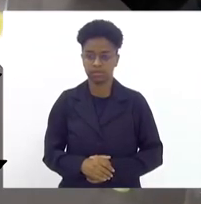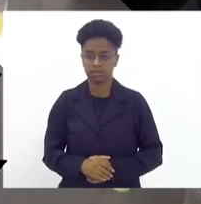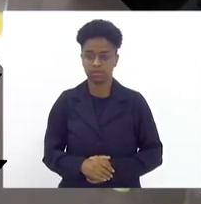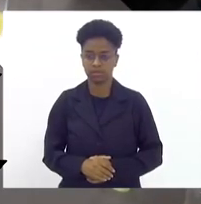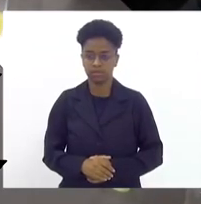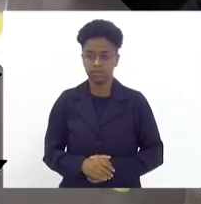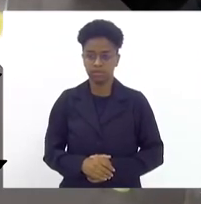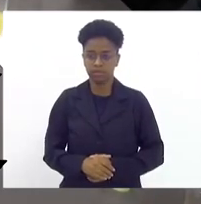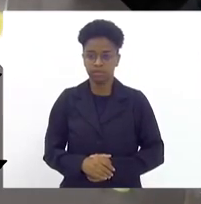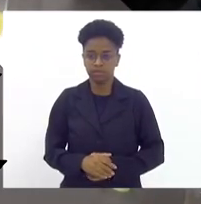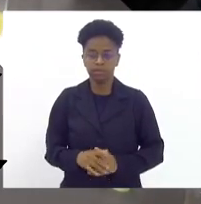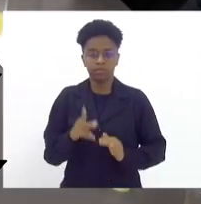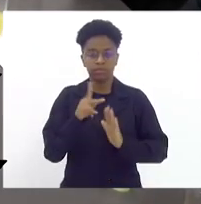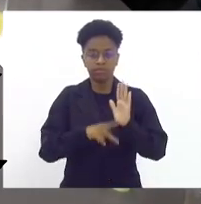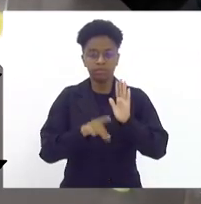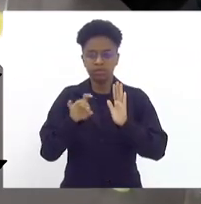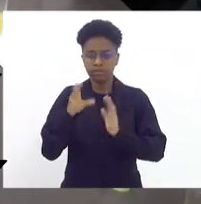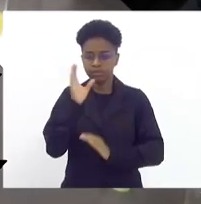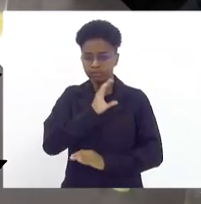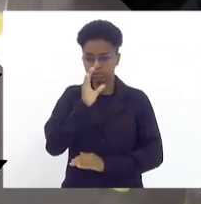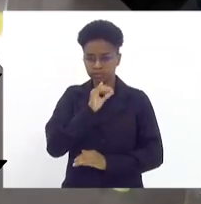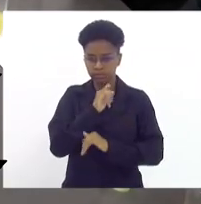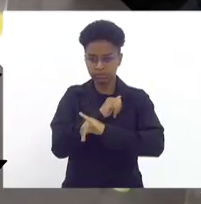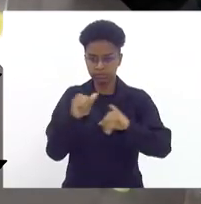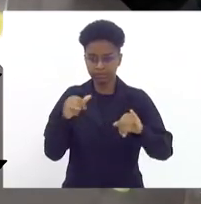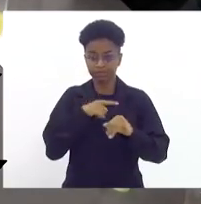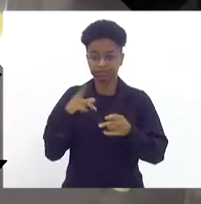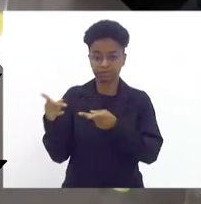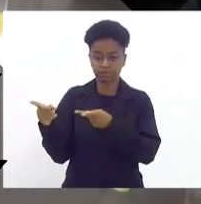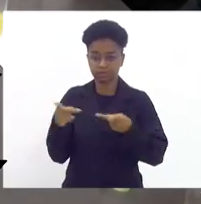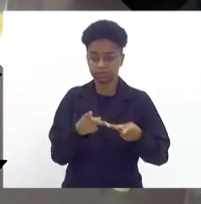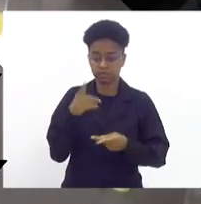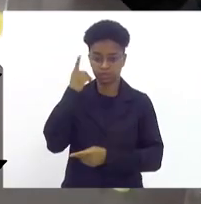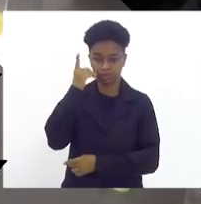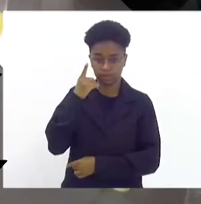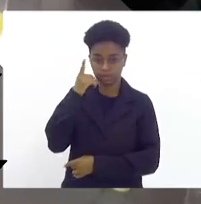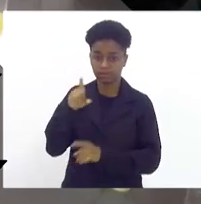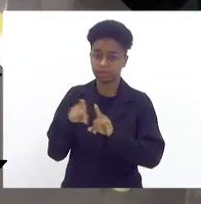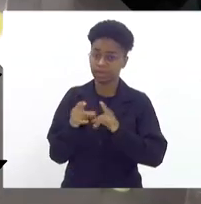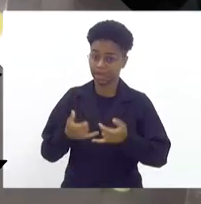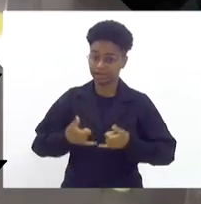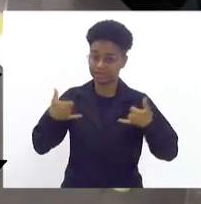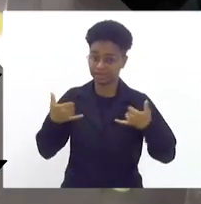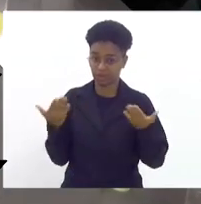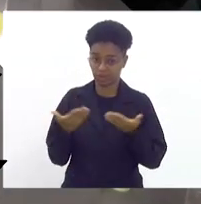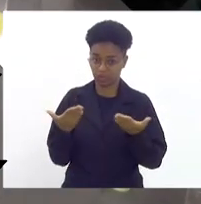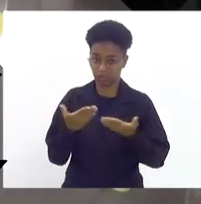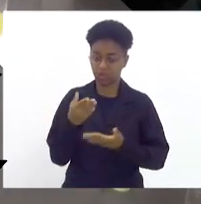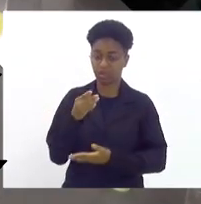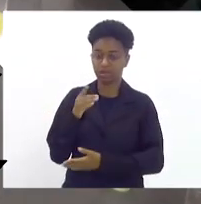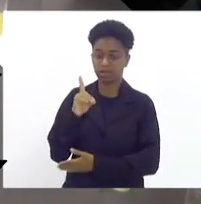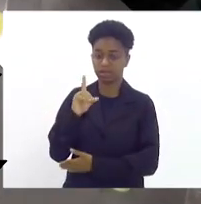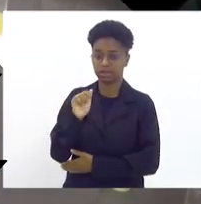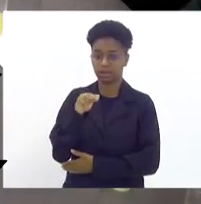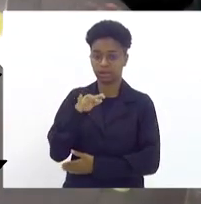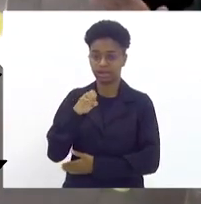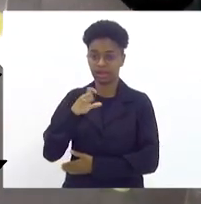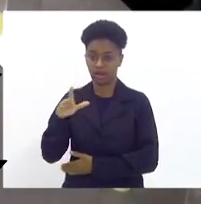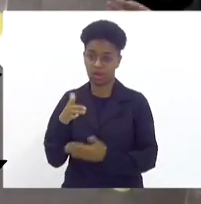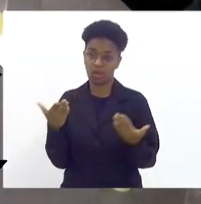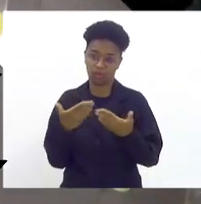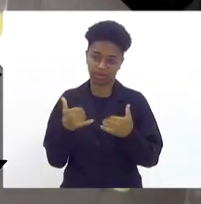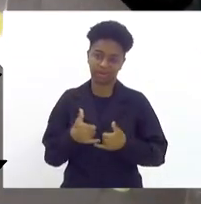Presidente, só rapidamente dizer que nós temos uma visita de um deputado aniversariante hoje, o Daniel Librelon, faz aniversário aqui na